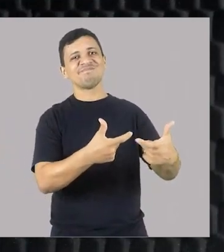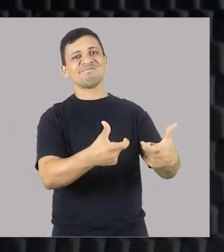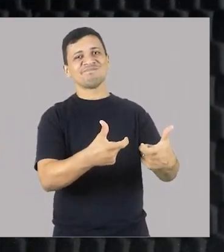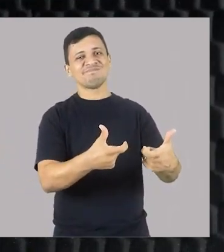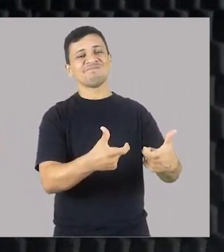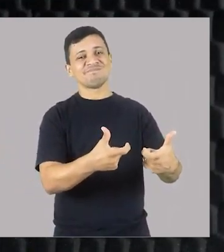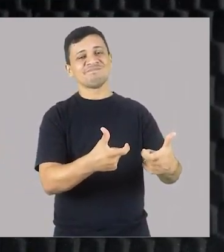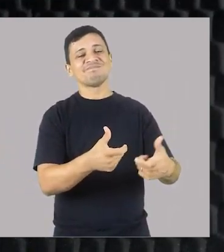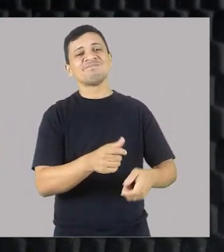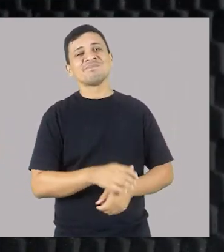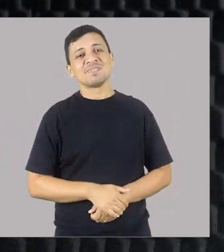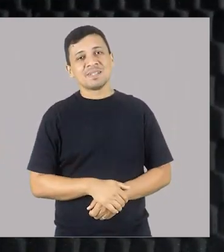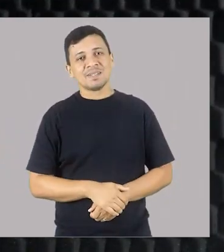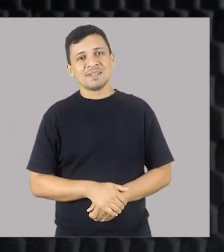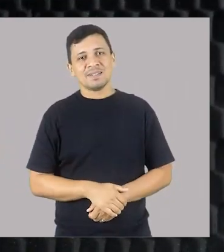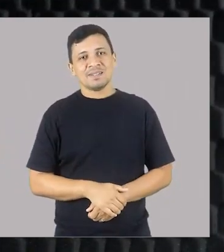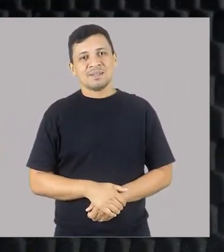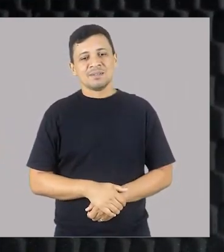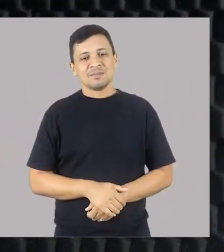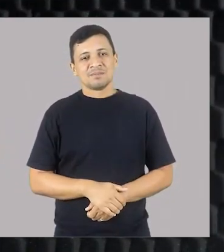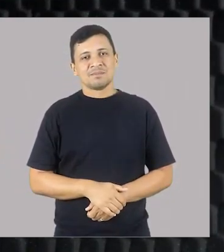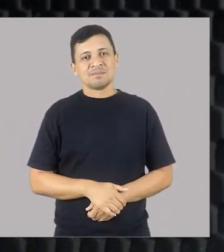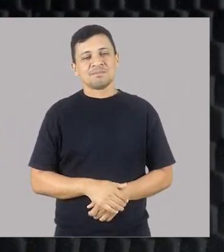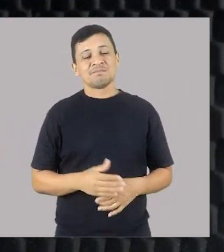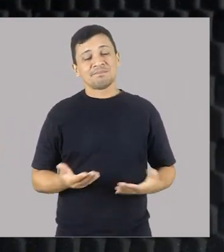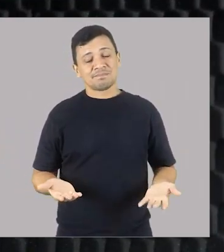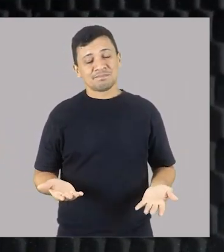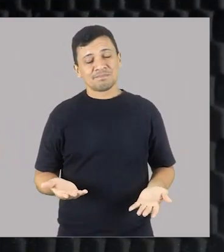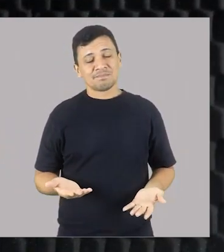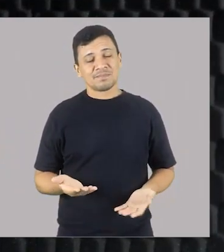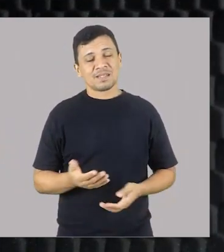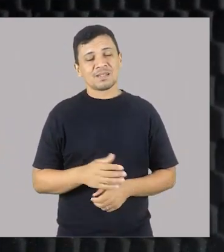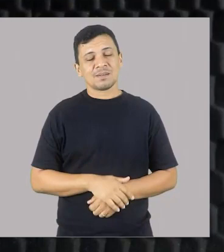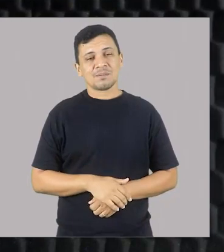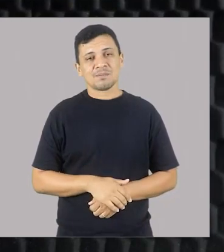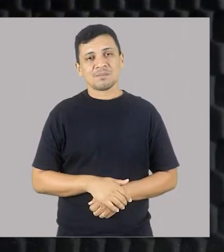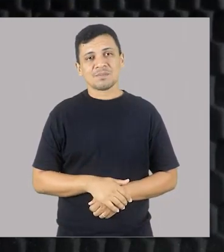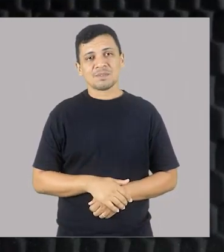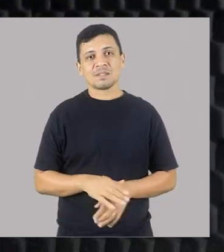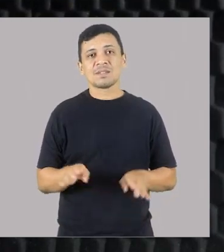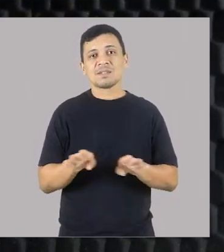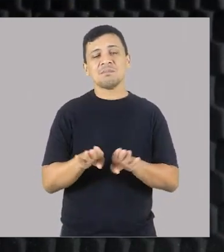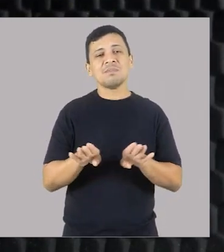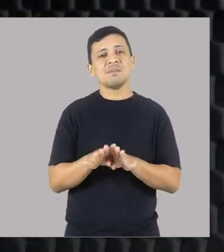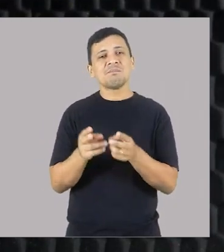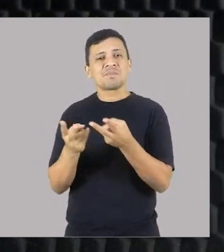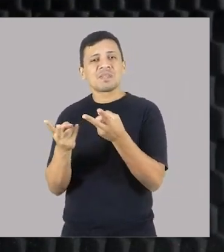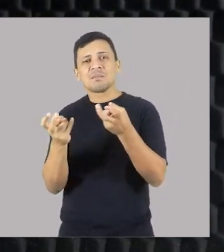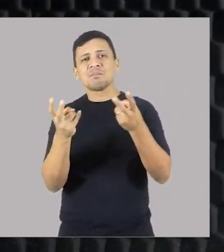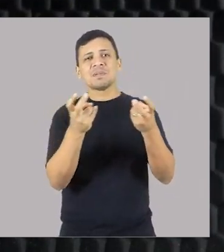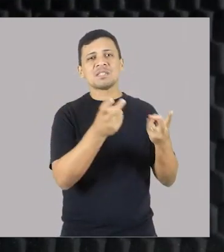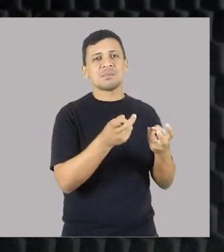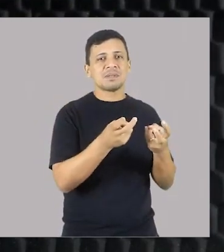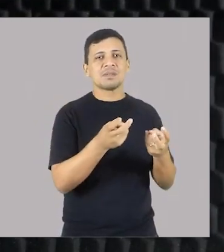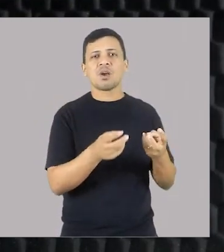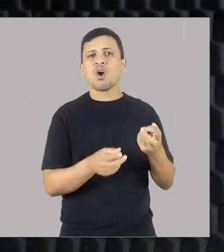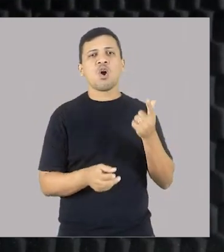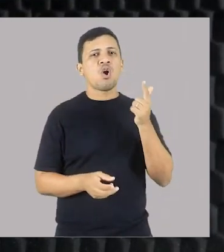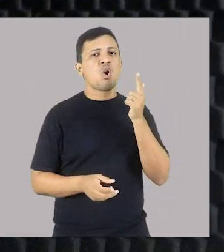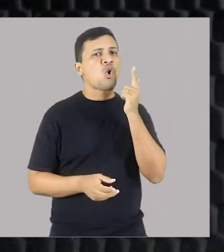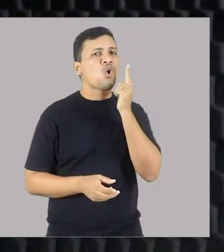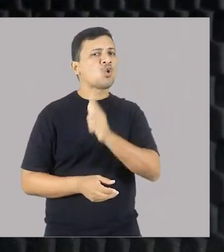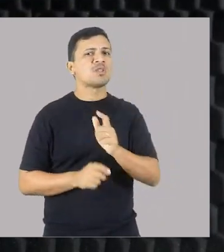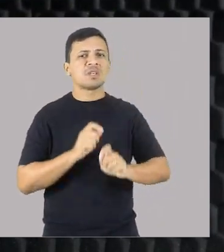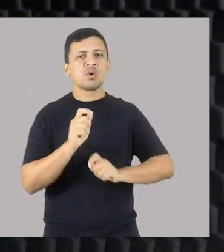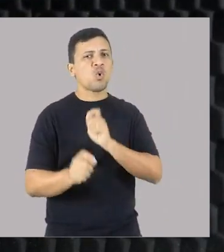indo de uma forma forçada para essa guerra, certo? Sobre a perspectiva de adquirir a partir